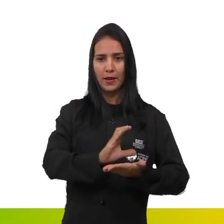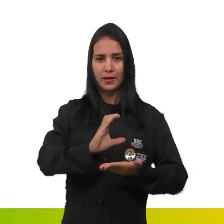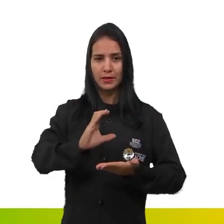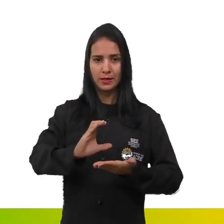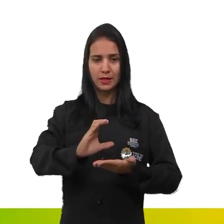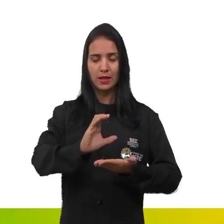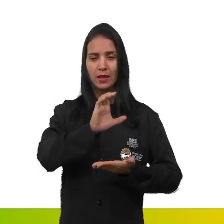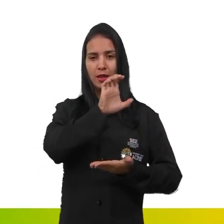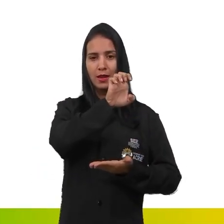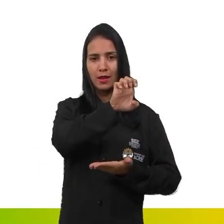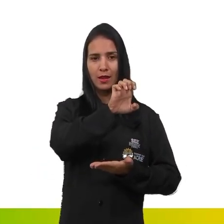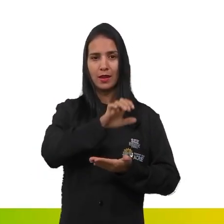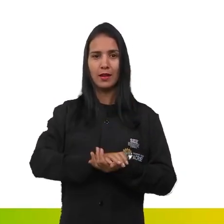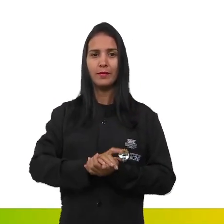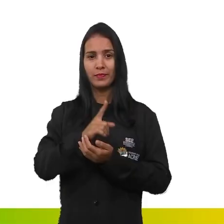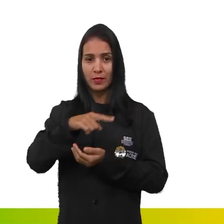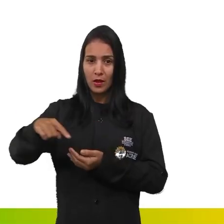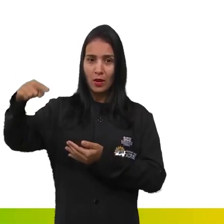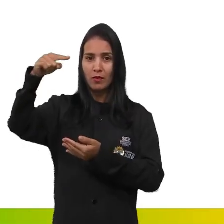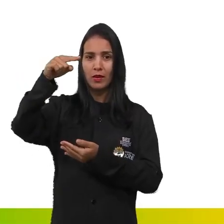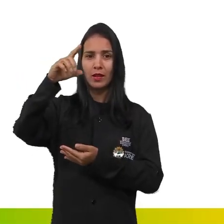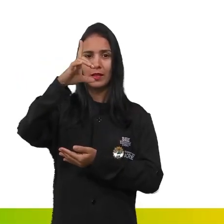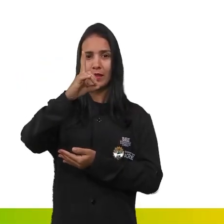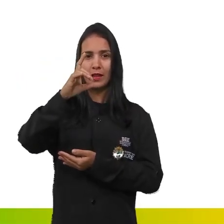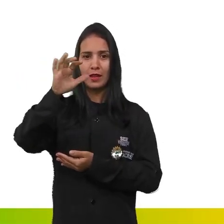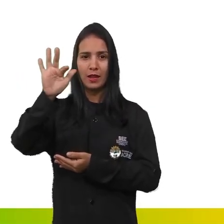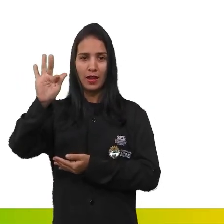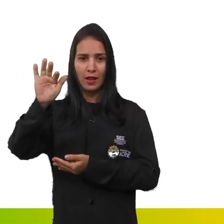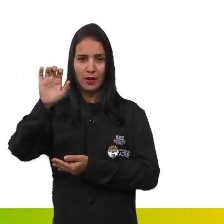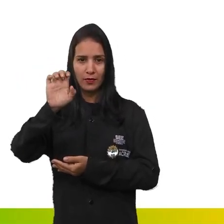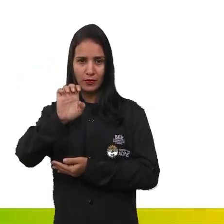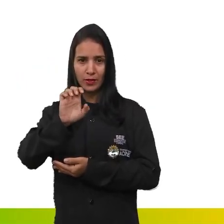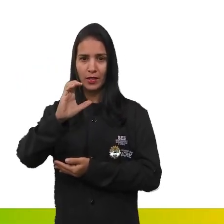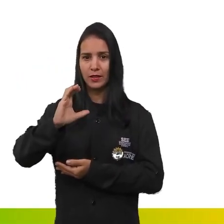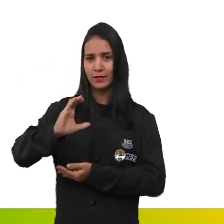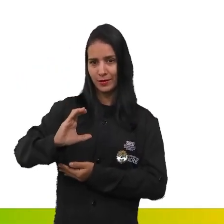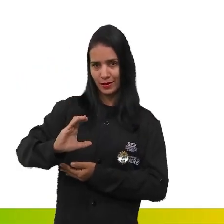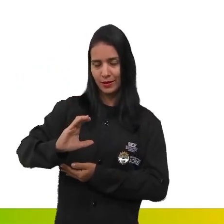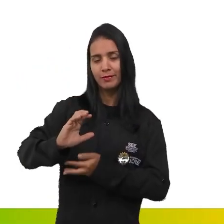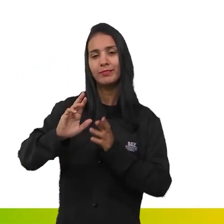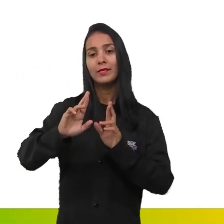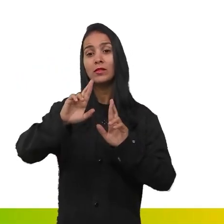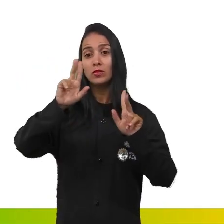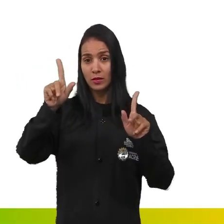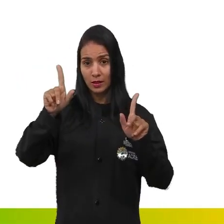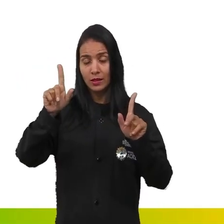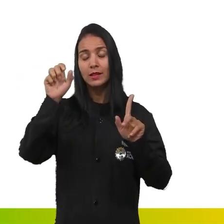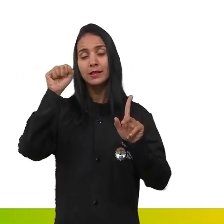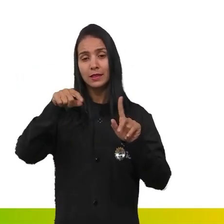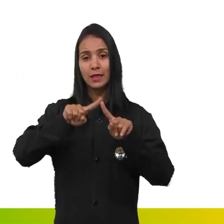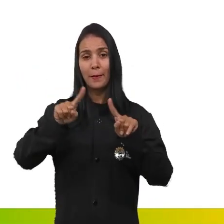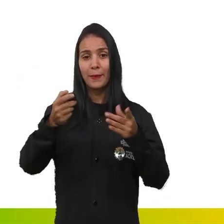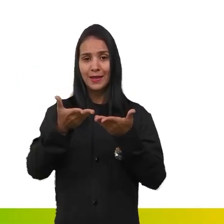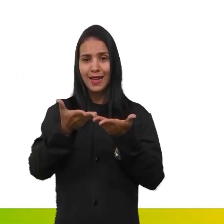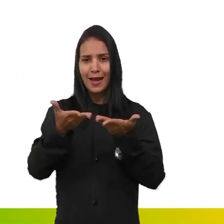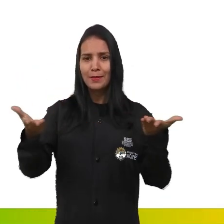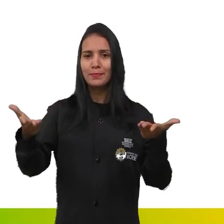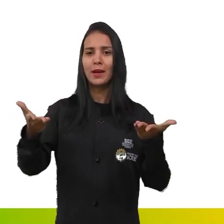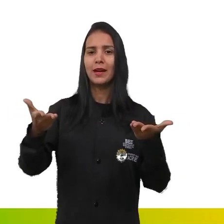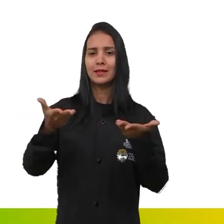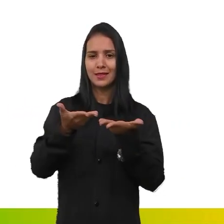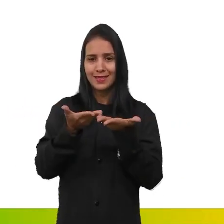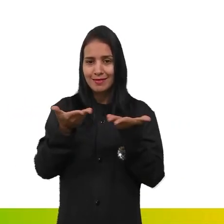Agora, olhando para essa outra parte aqui, vamos lá. Imagina essa base aqui, DEC. Essa aqui